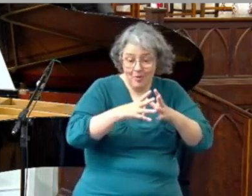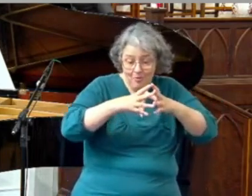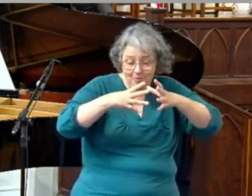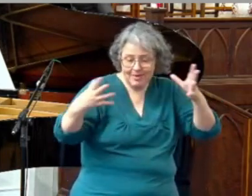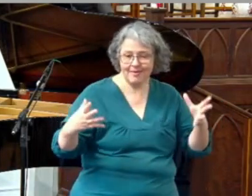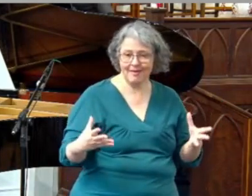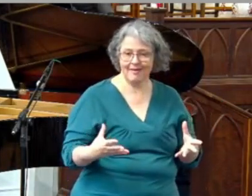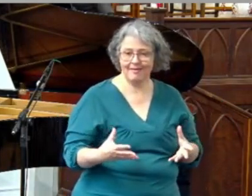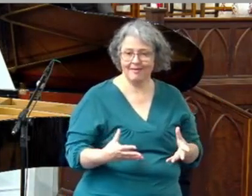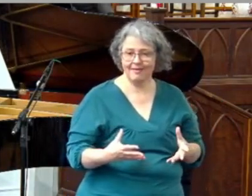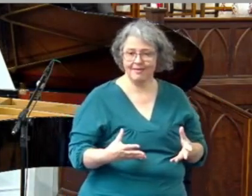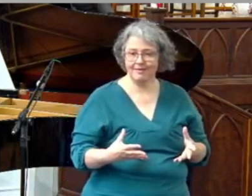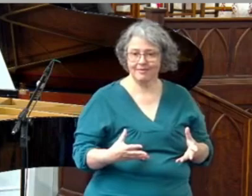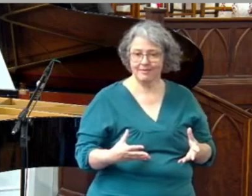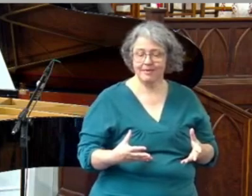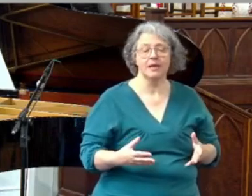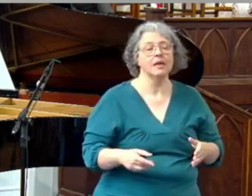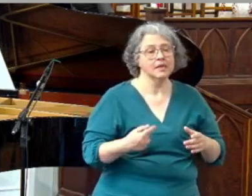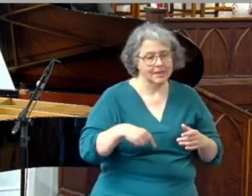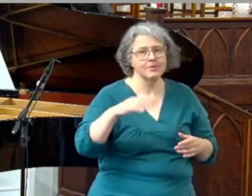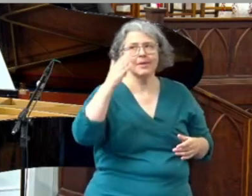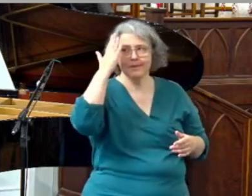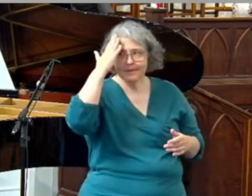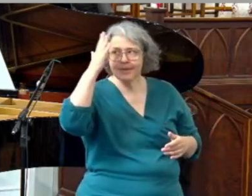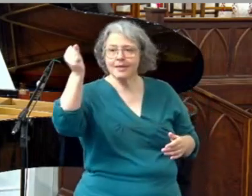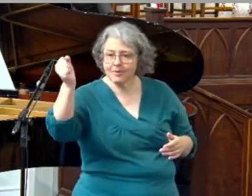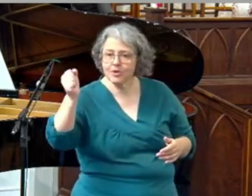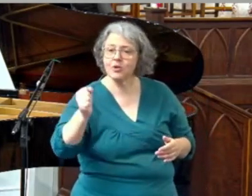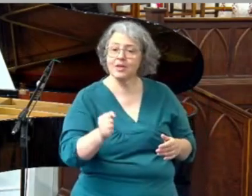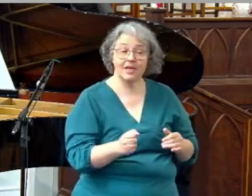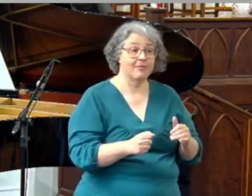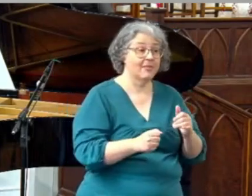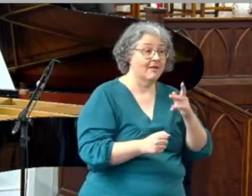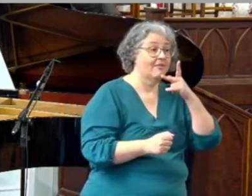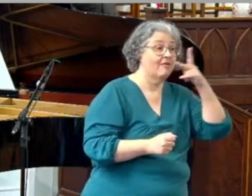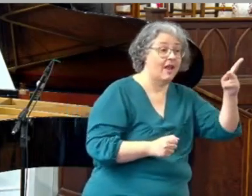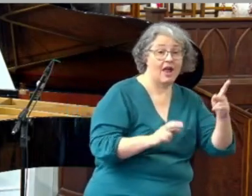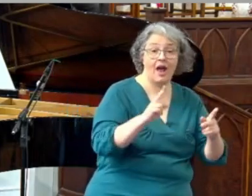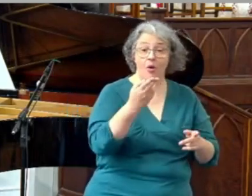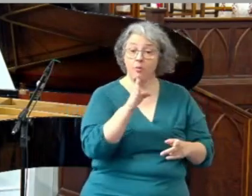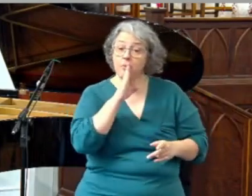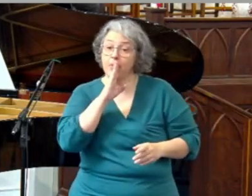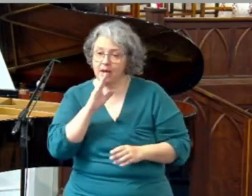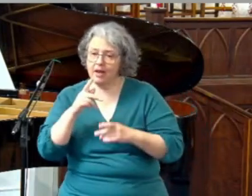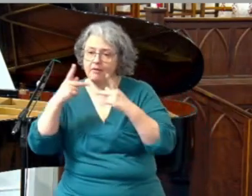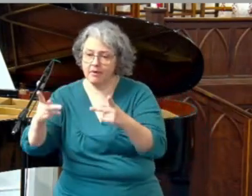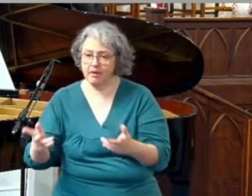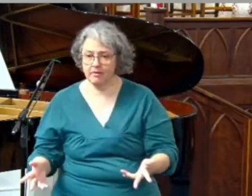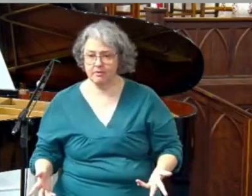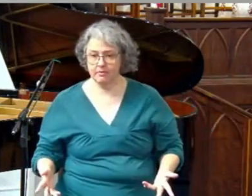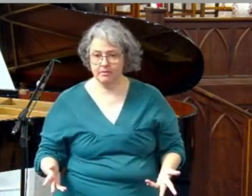parar e o momento de falar, o bom senso, a prudência, a sabedoria.